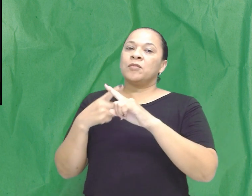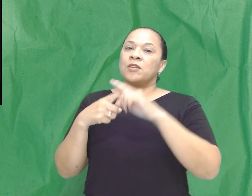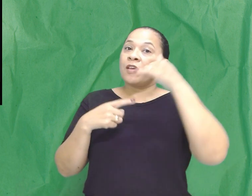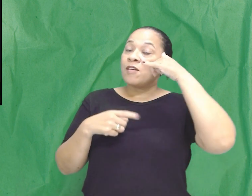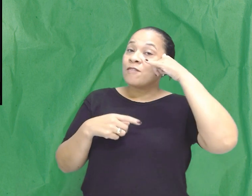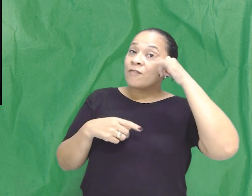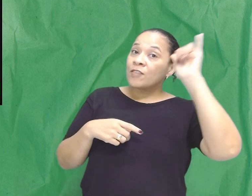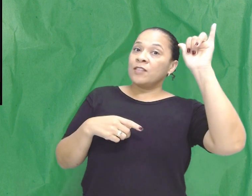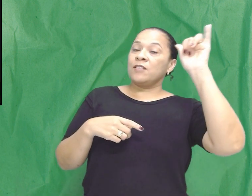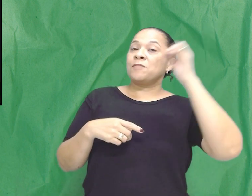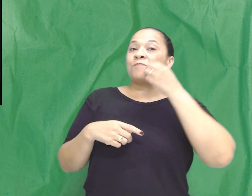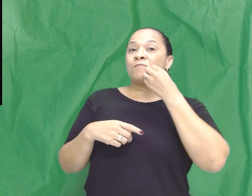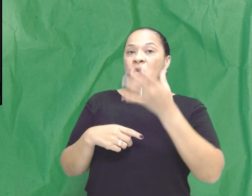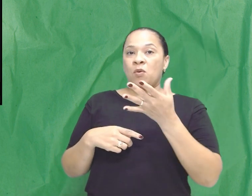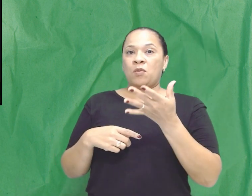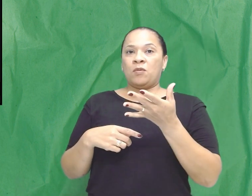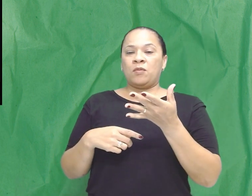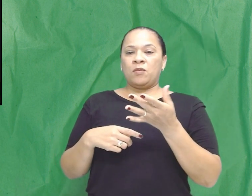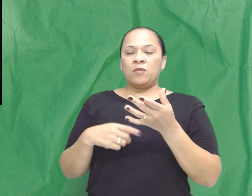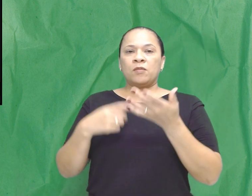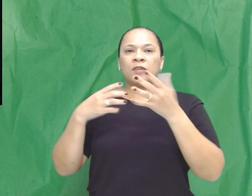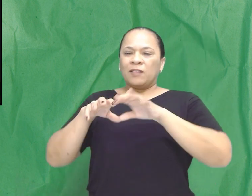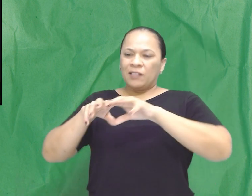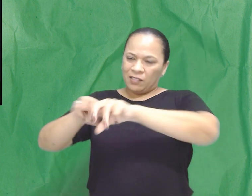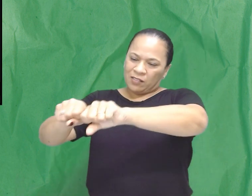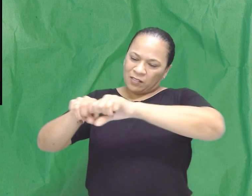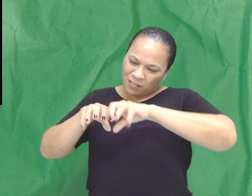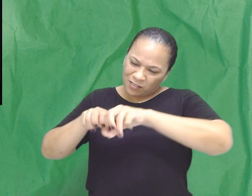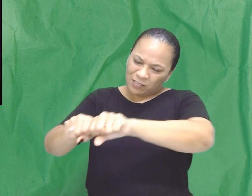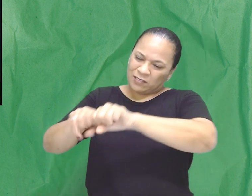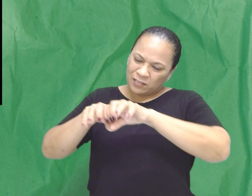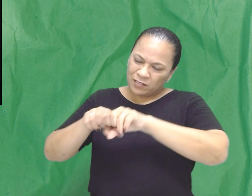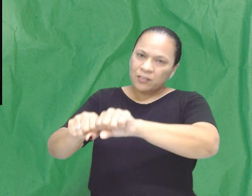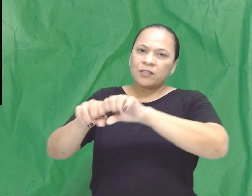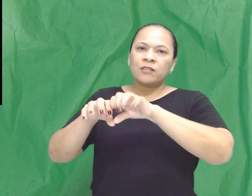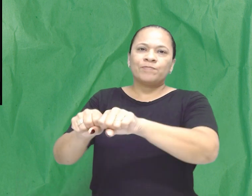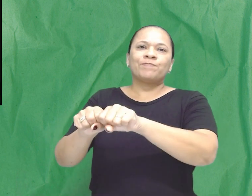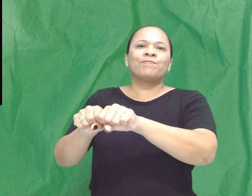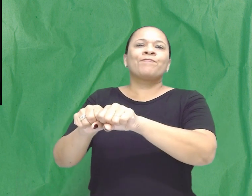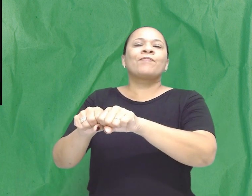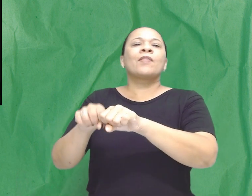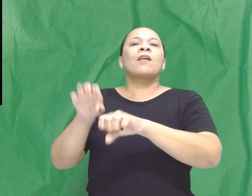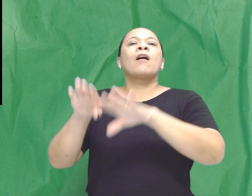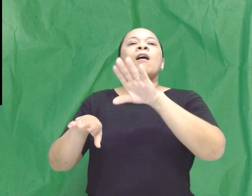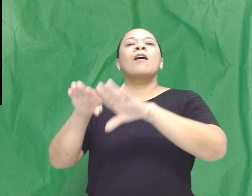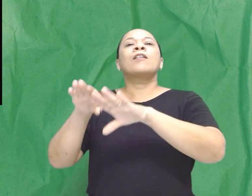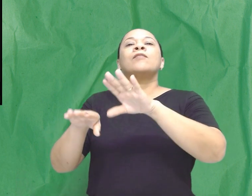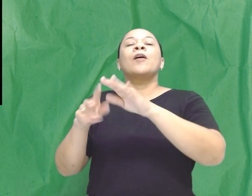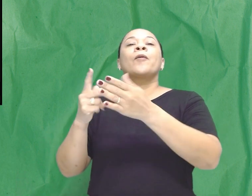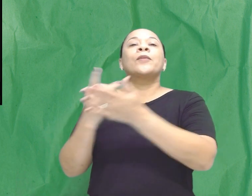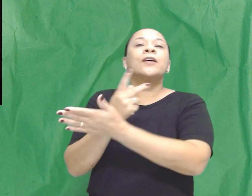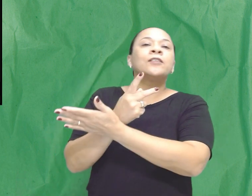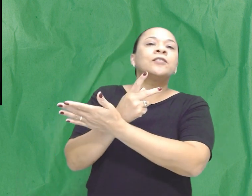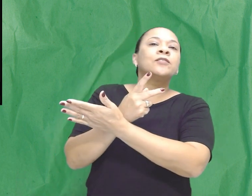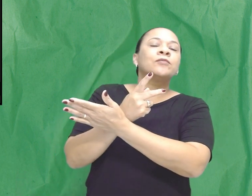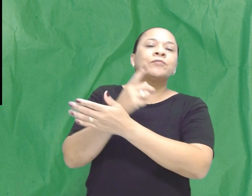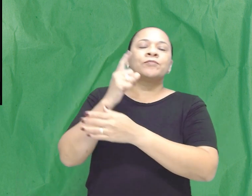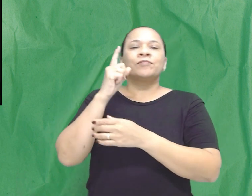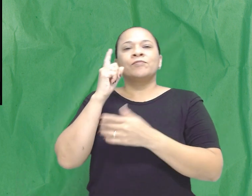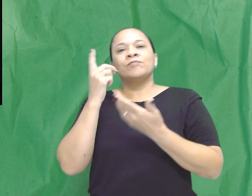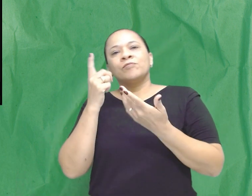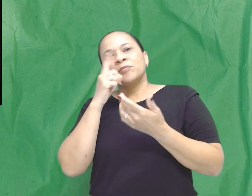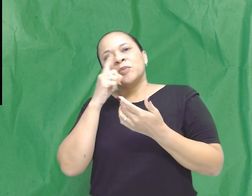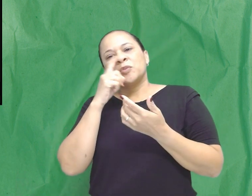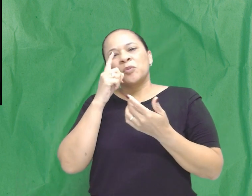liberar glúten e quanto mais você sova, manuseia a massa, você pode ter esse processo sendo encadeado. E o